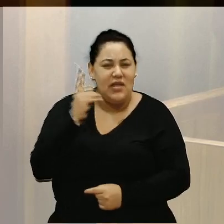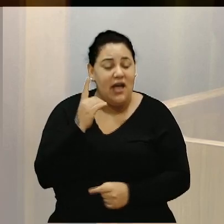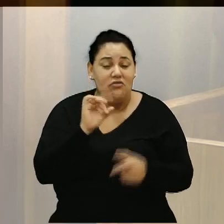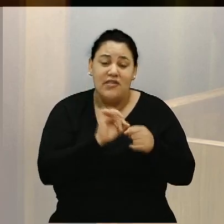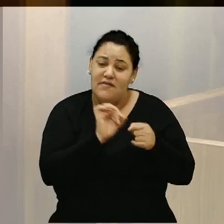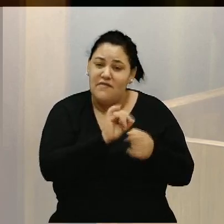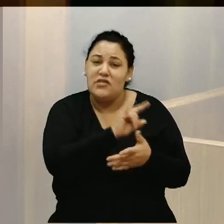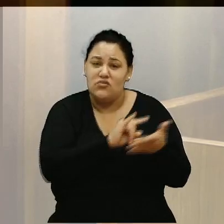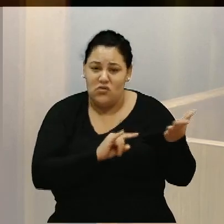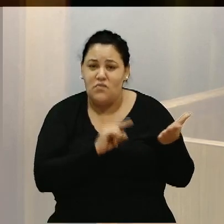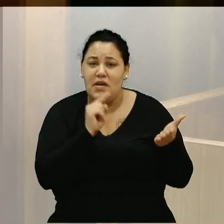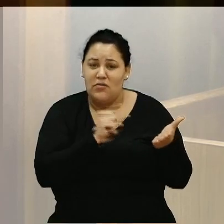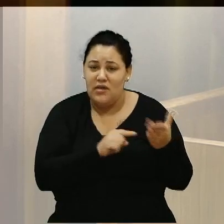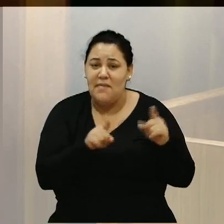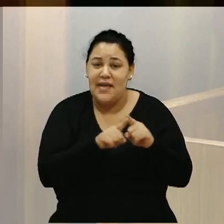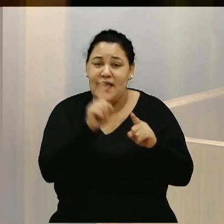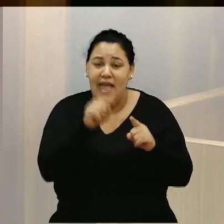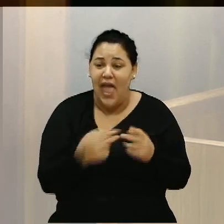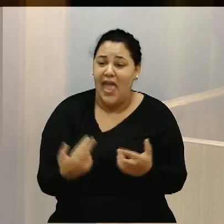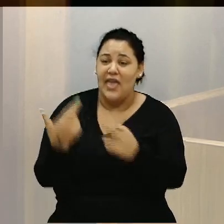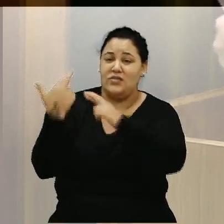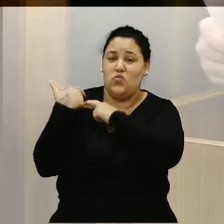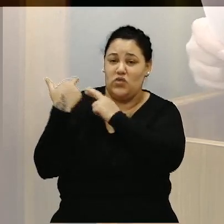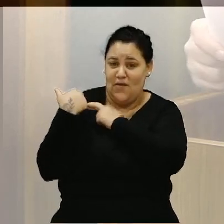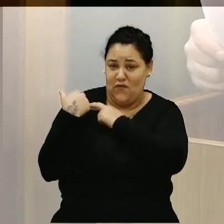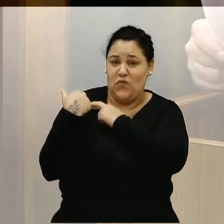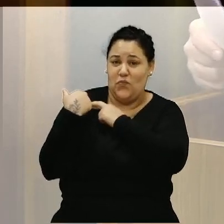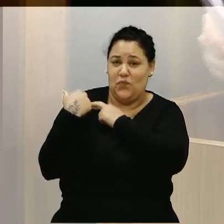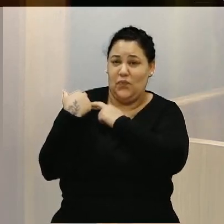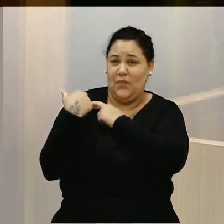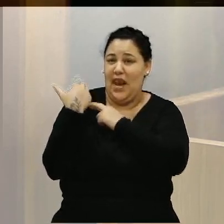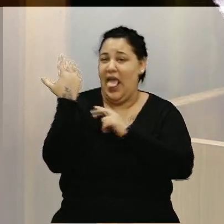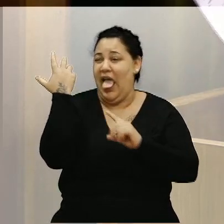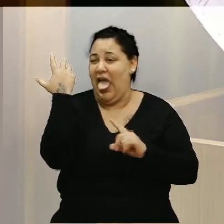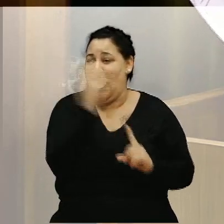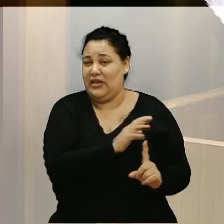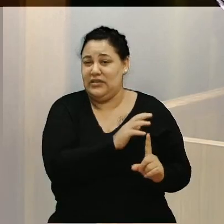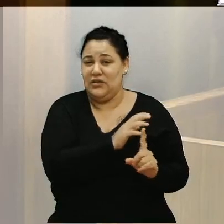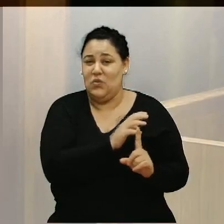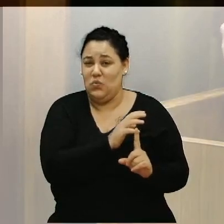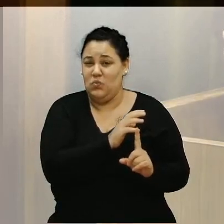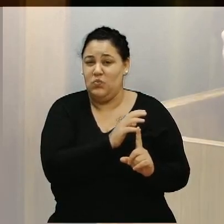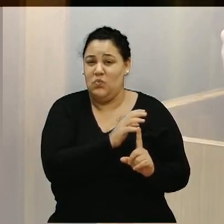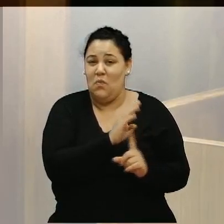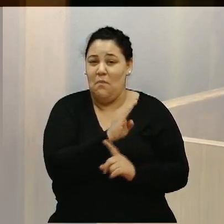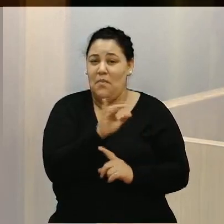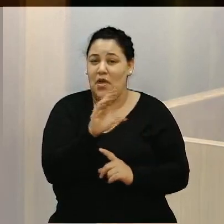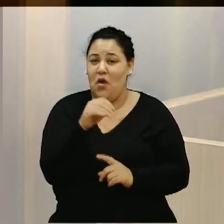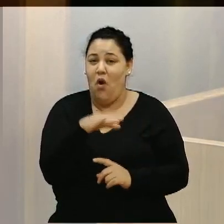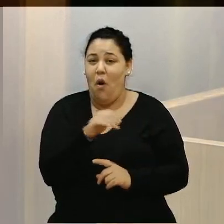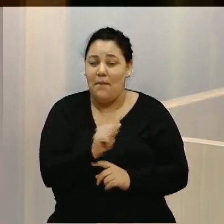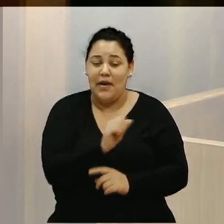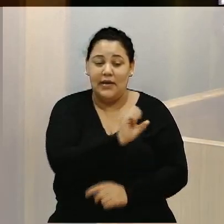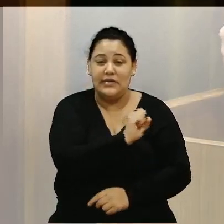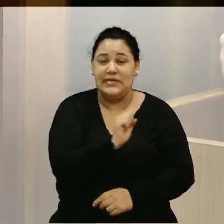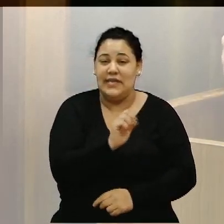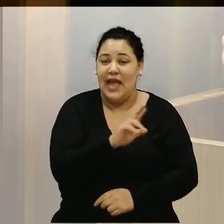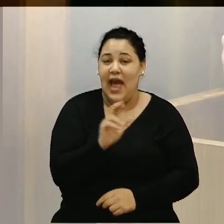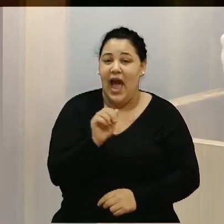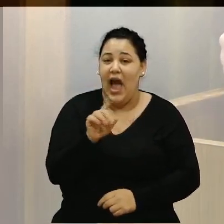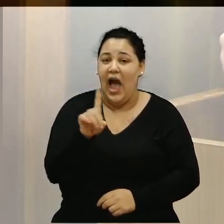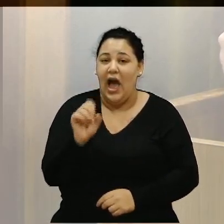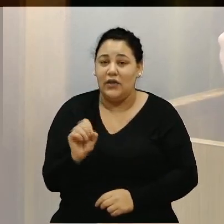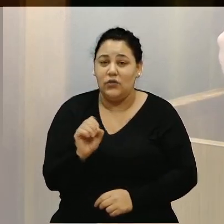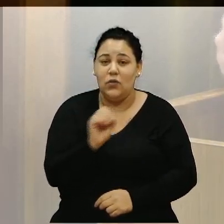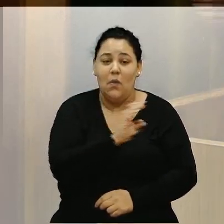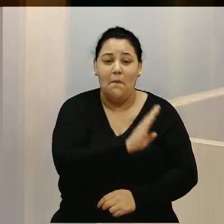parecer que é responsável pela agressão ao bioma Cerrado, ao bioma Pantanal e ao